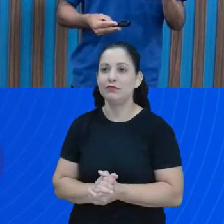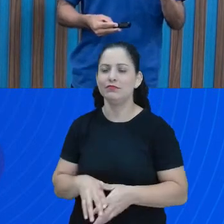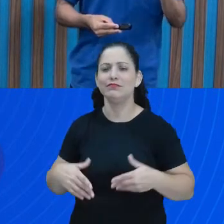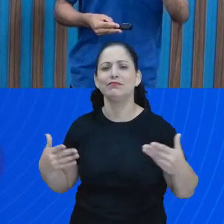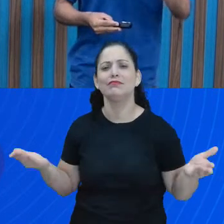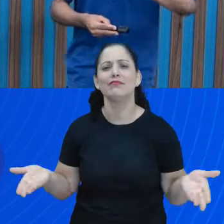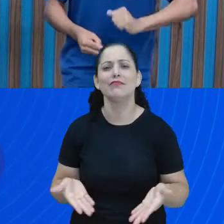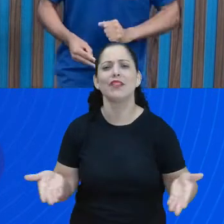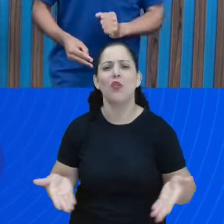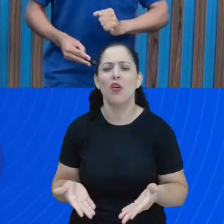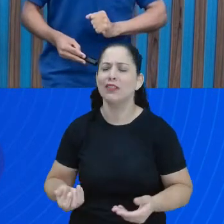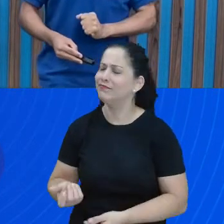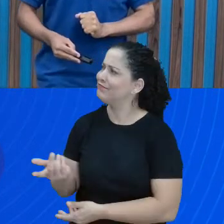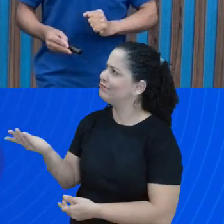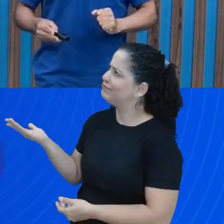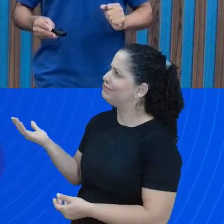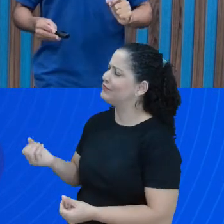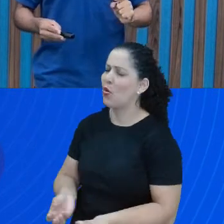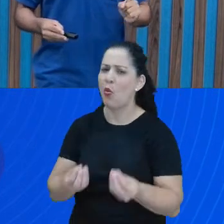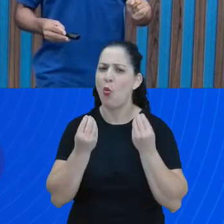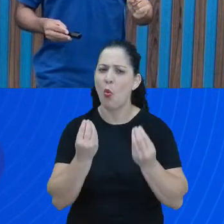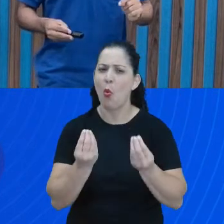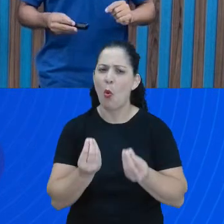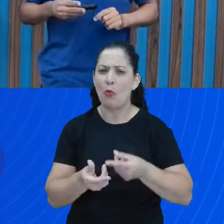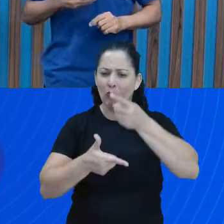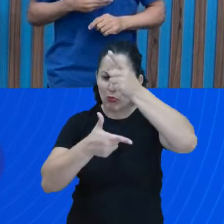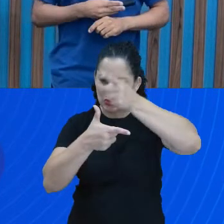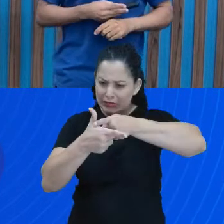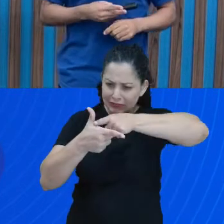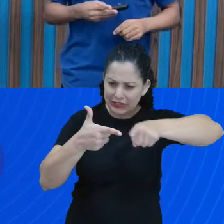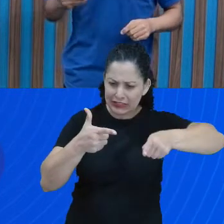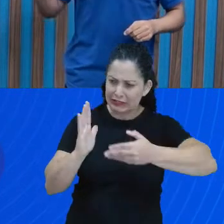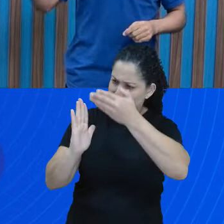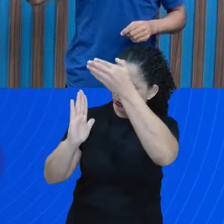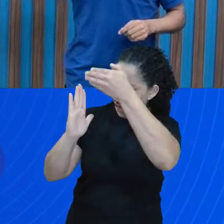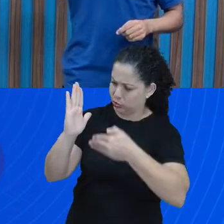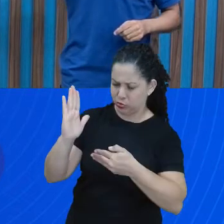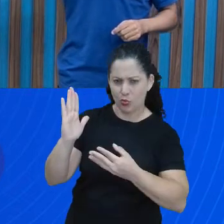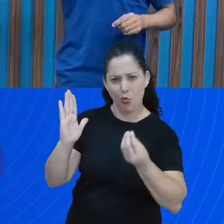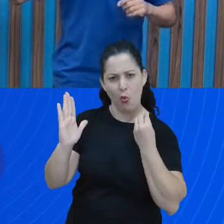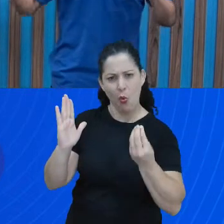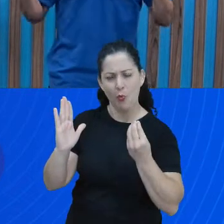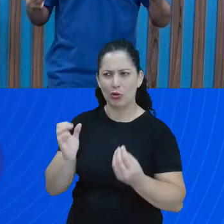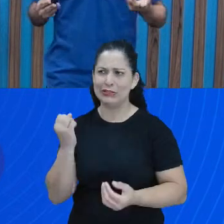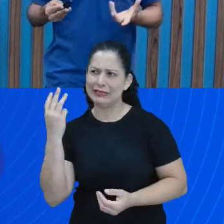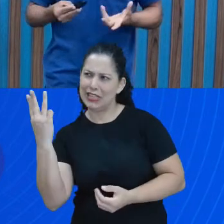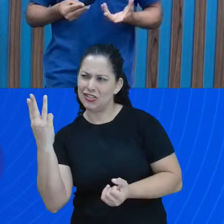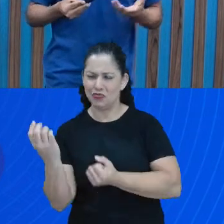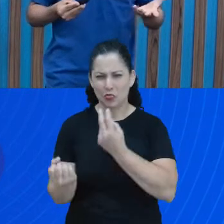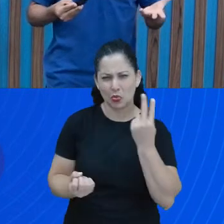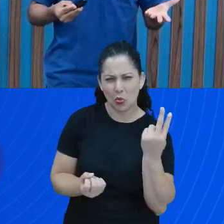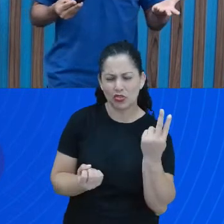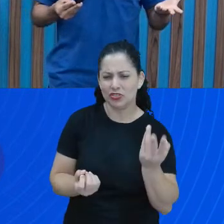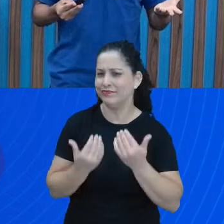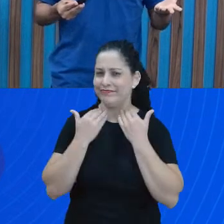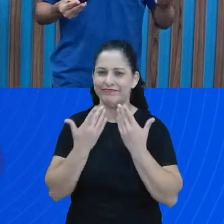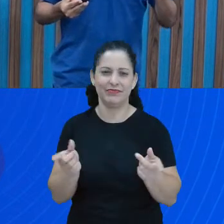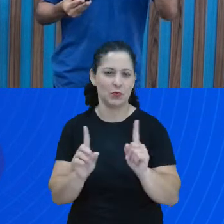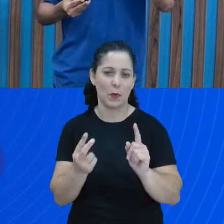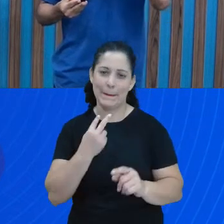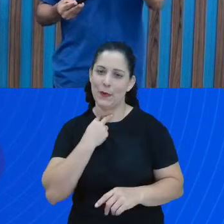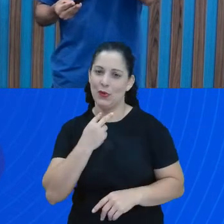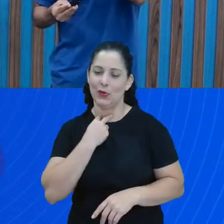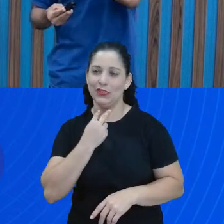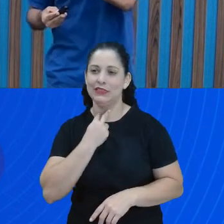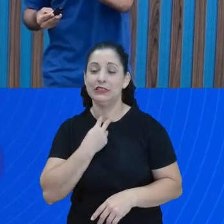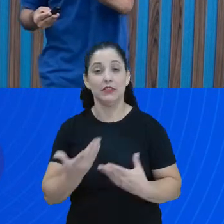Ricardinho, não dá pra dividir 3 por 2, não. Ó, ali, 3 por 2, não, não dá. Então,